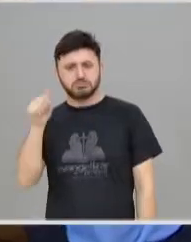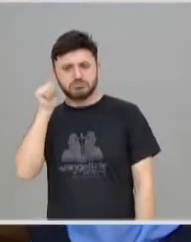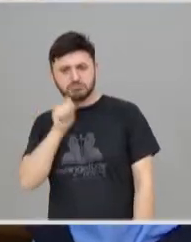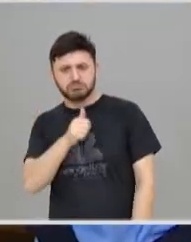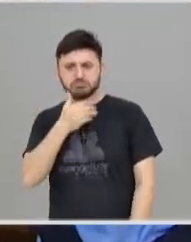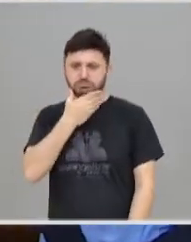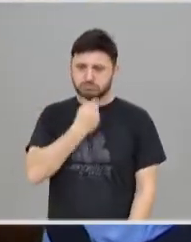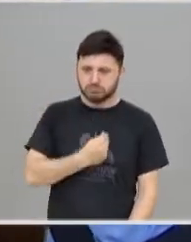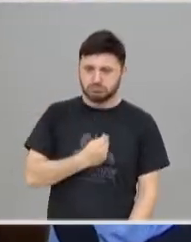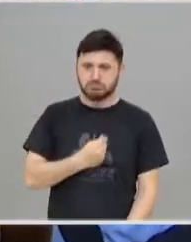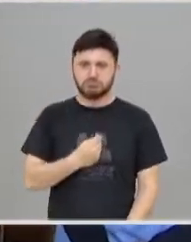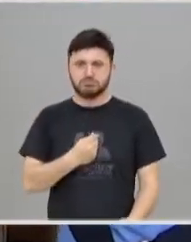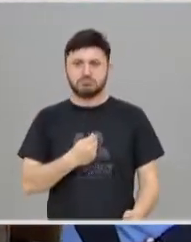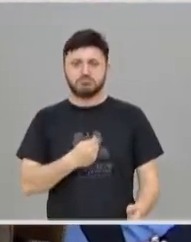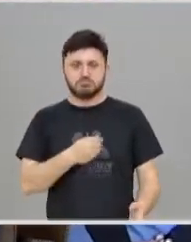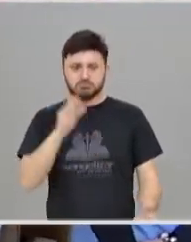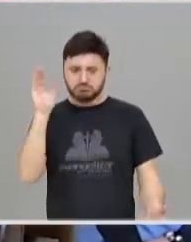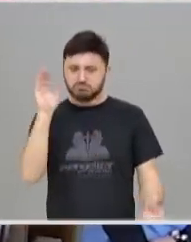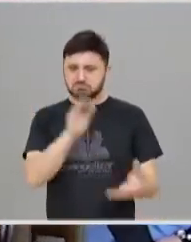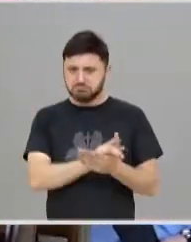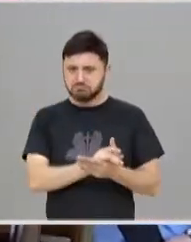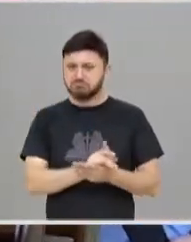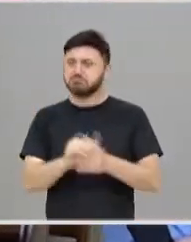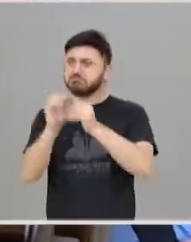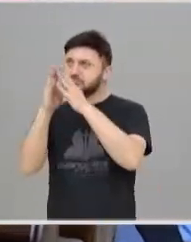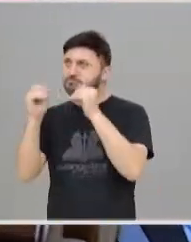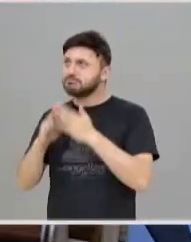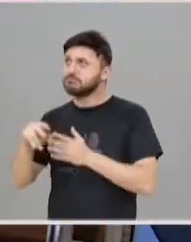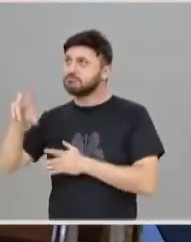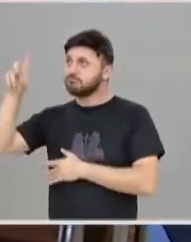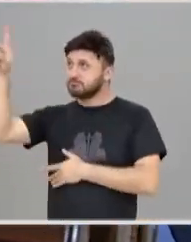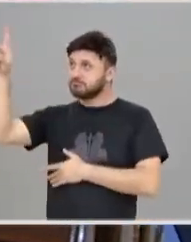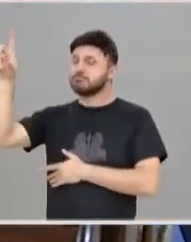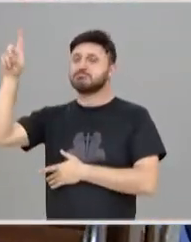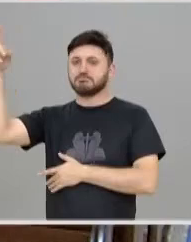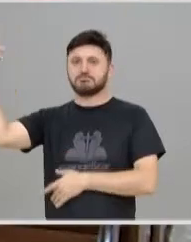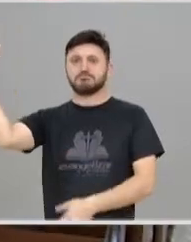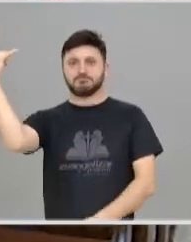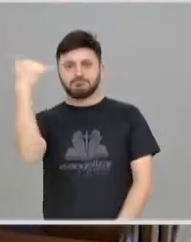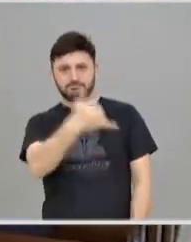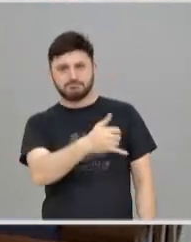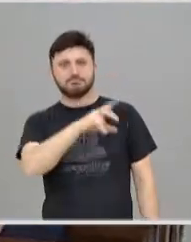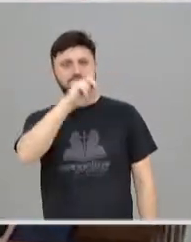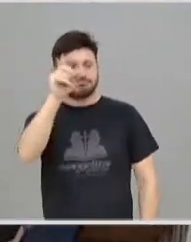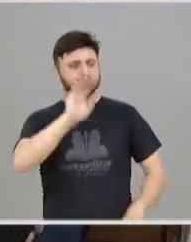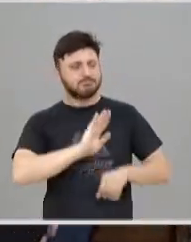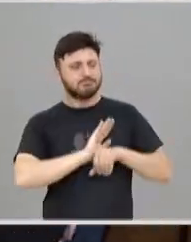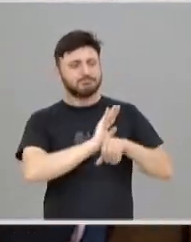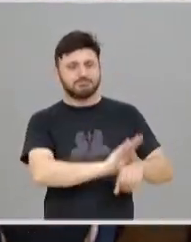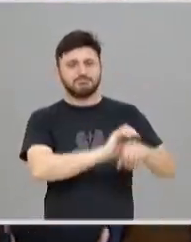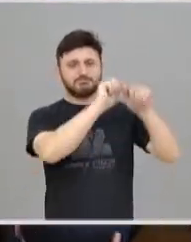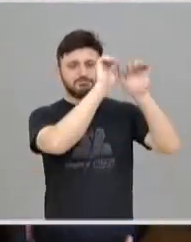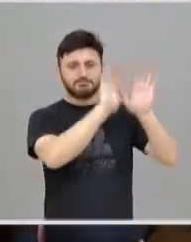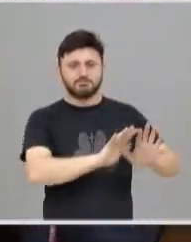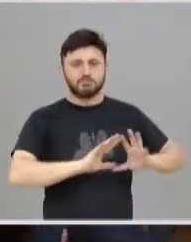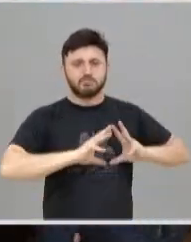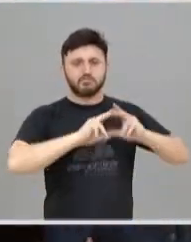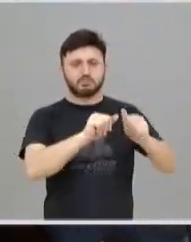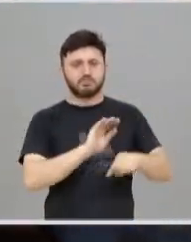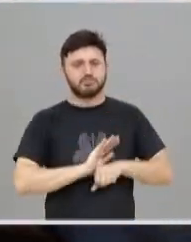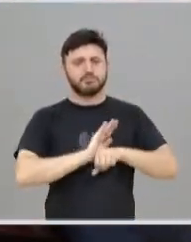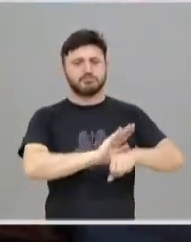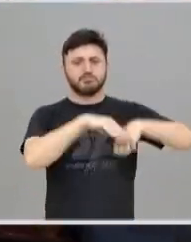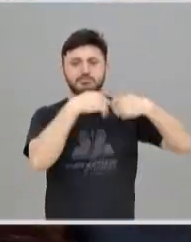num pacto nupcial, clamar a Deus, Deus fará de tudo e mandará toda a